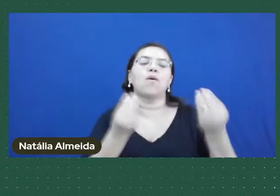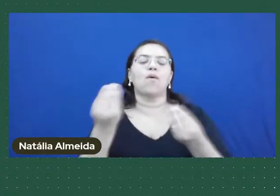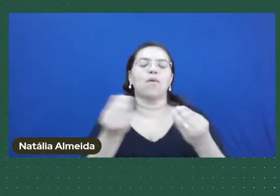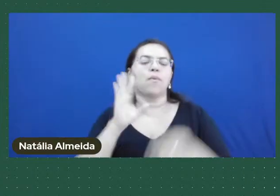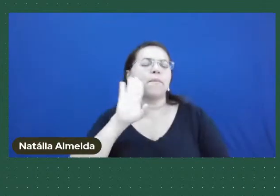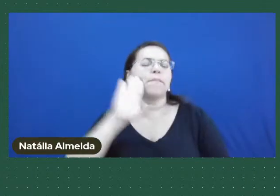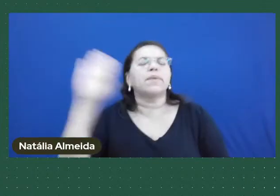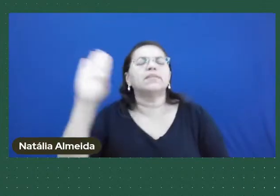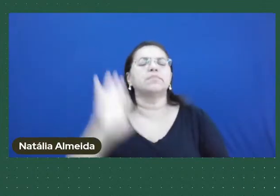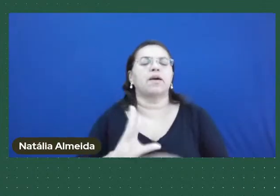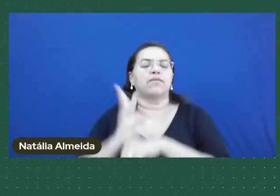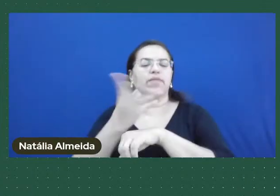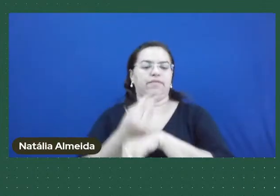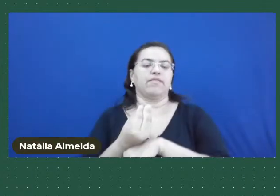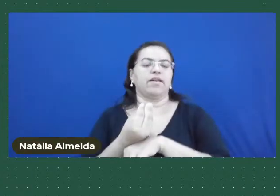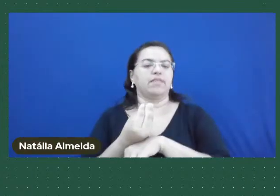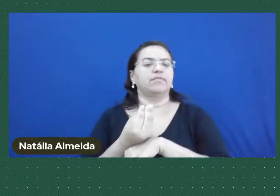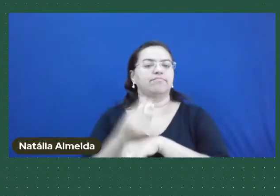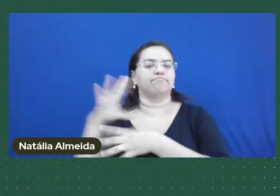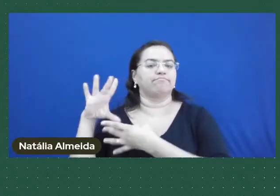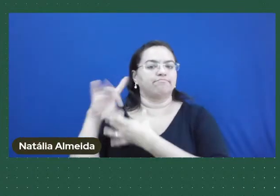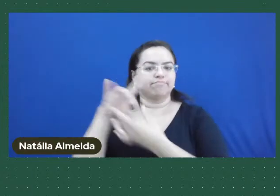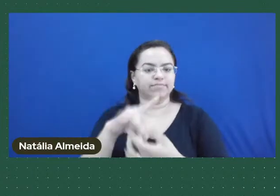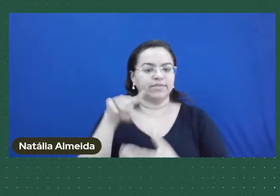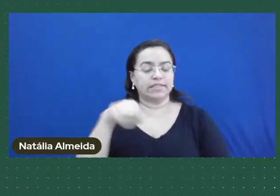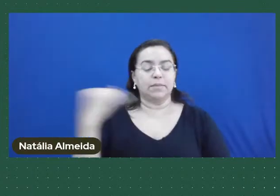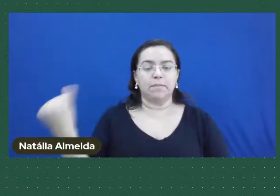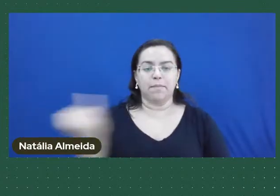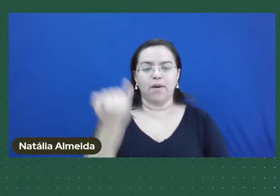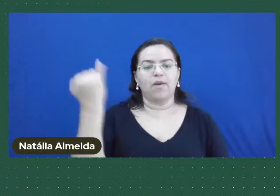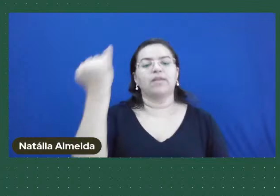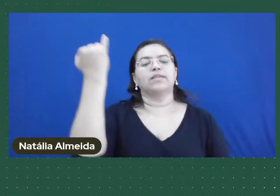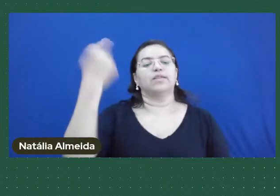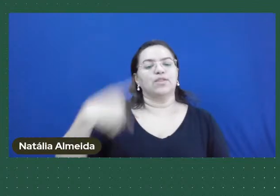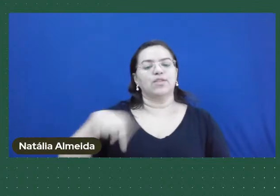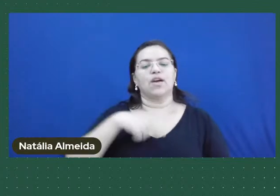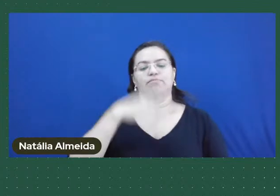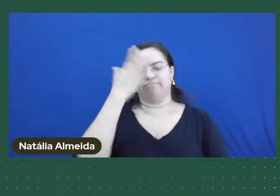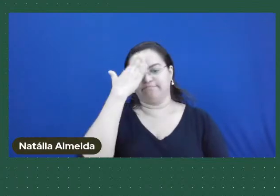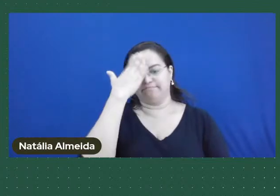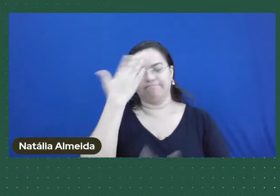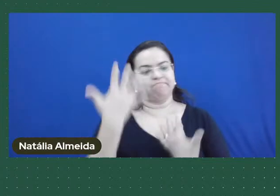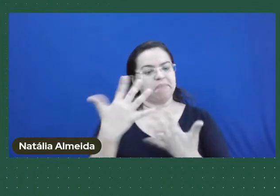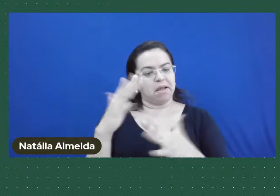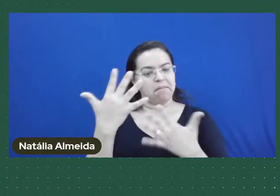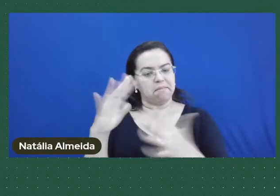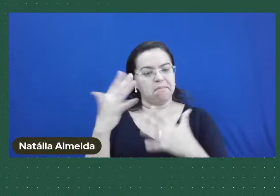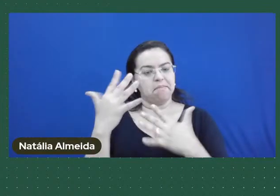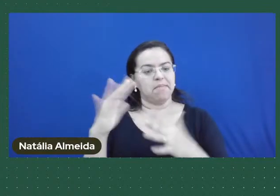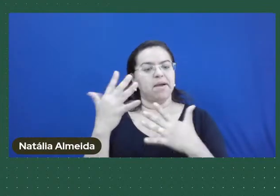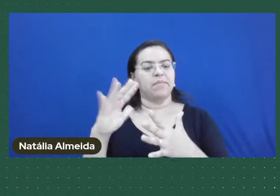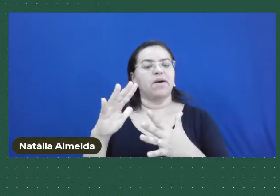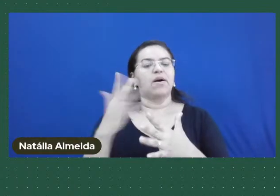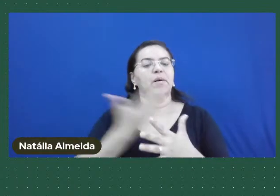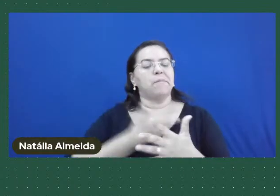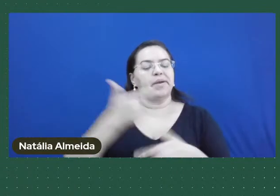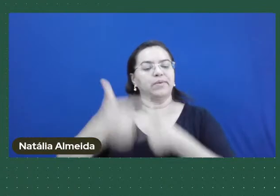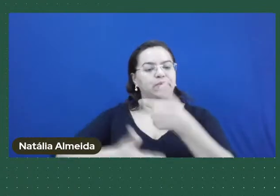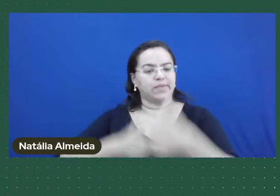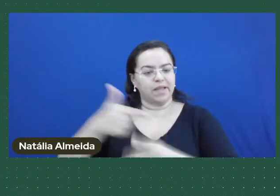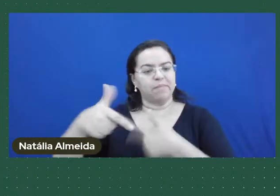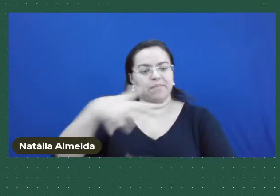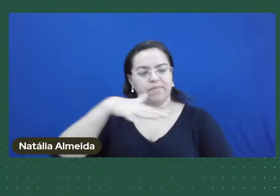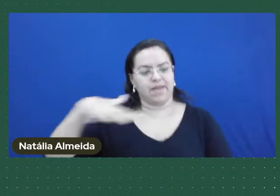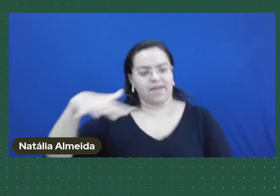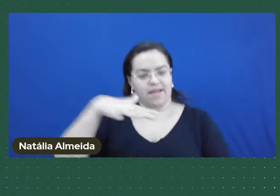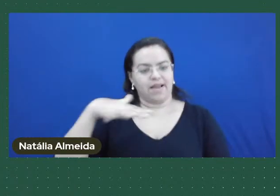tão importante. Então, o nosso reconhecimento, nossos parabéns aí aos nossos colegas arquivistas, tá? Por esse